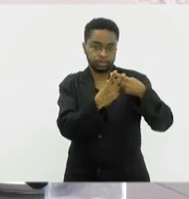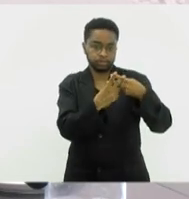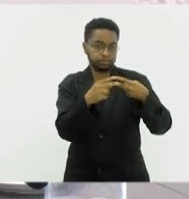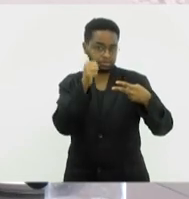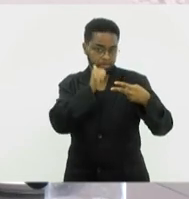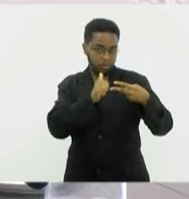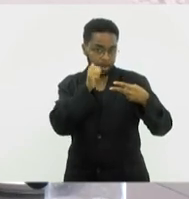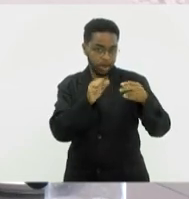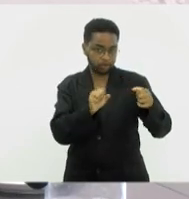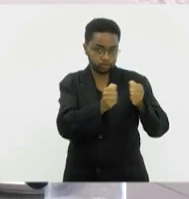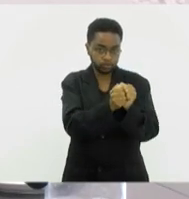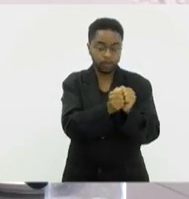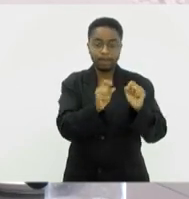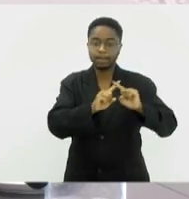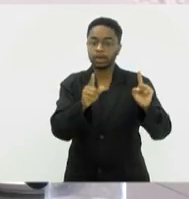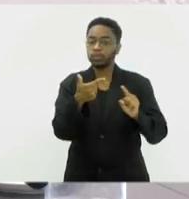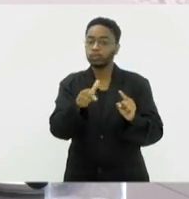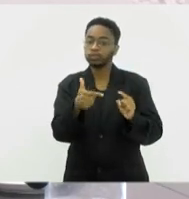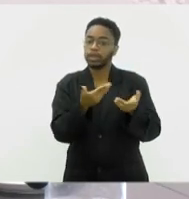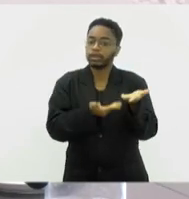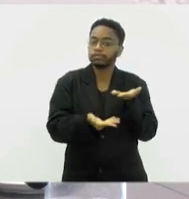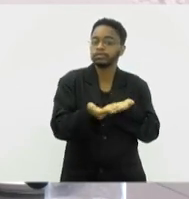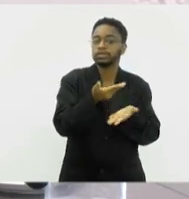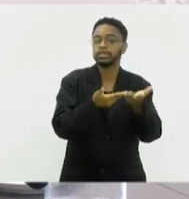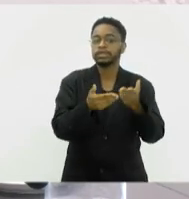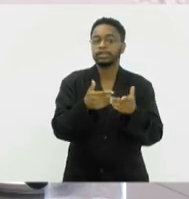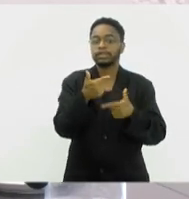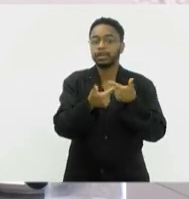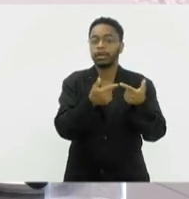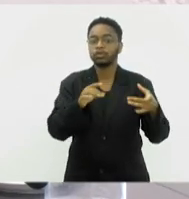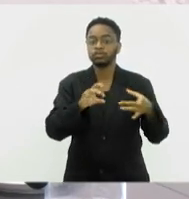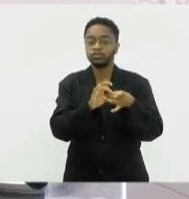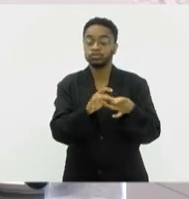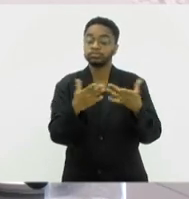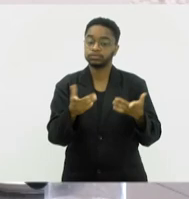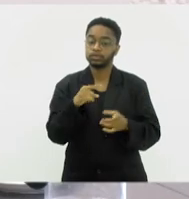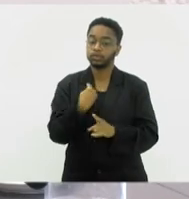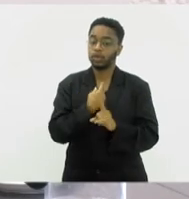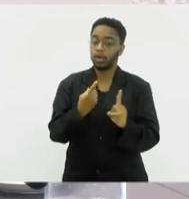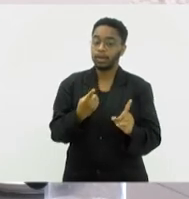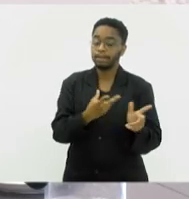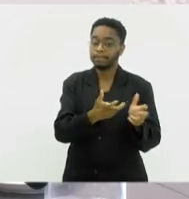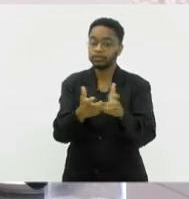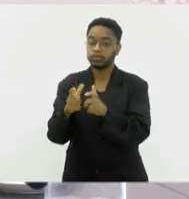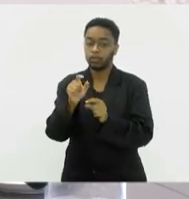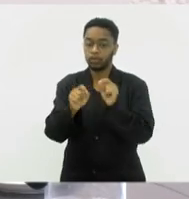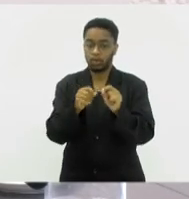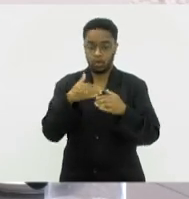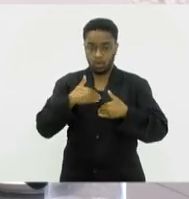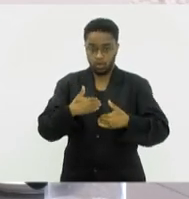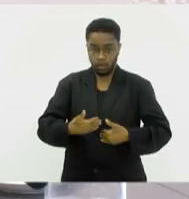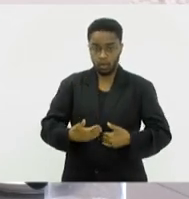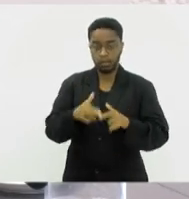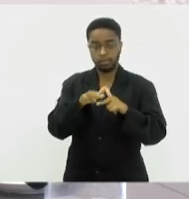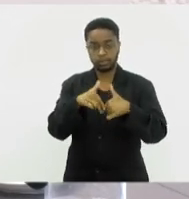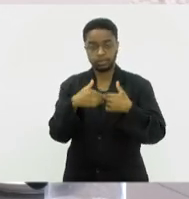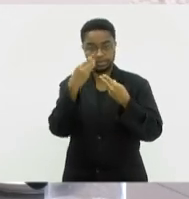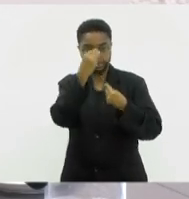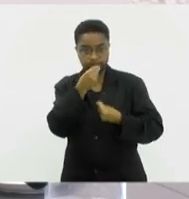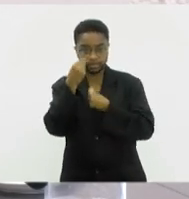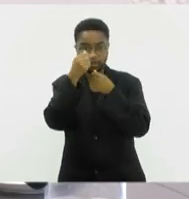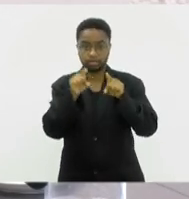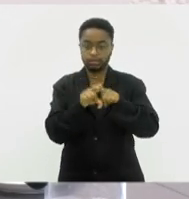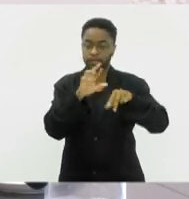tem ali a integralidade dos serviços. Então, o que foi identificado é que esses corpos, a partir das suas sexualidades